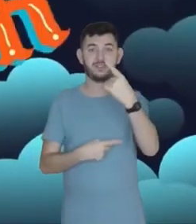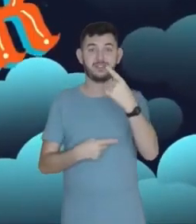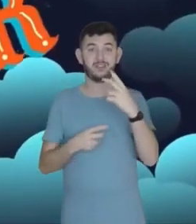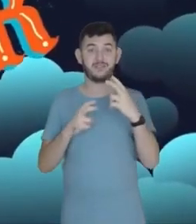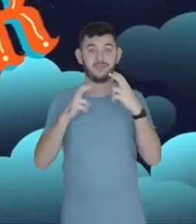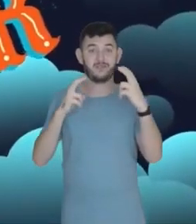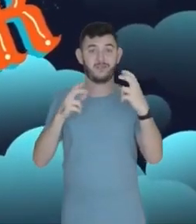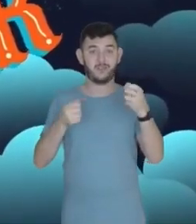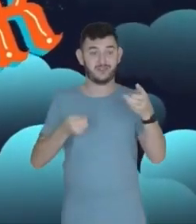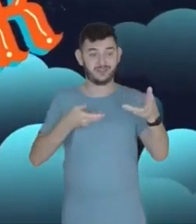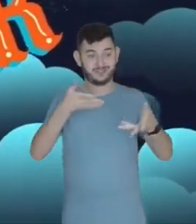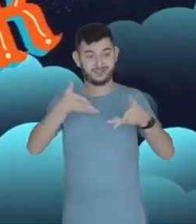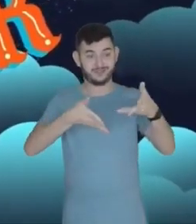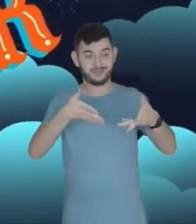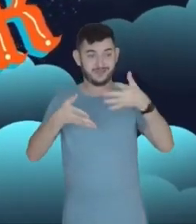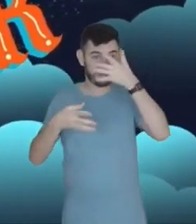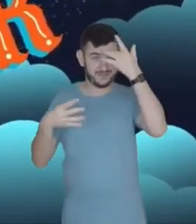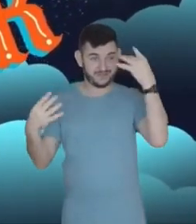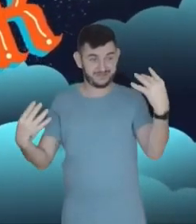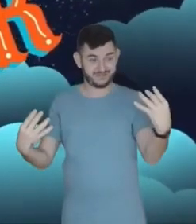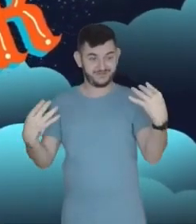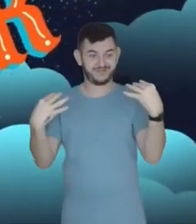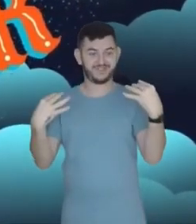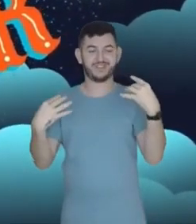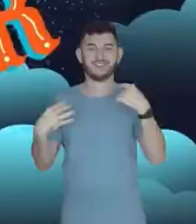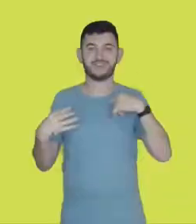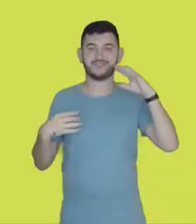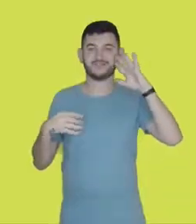tenho sonhos pra viver.